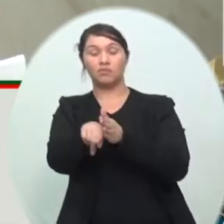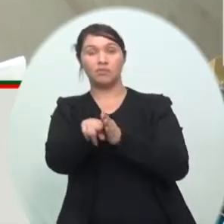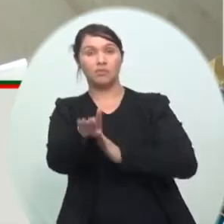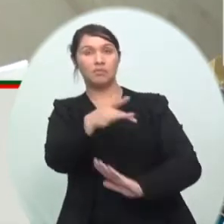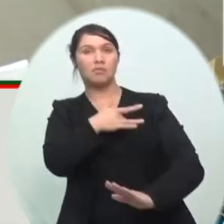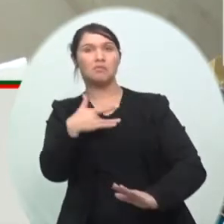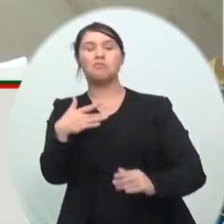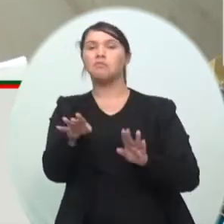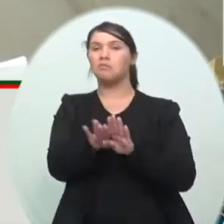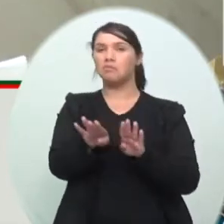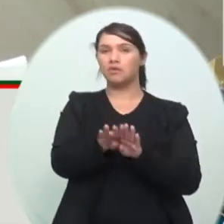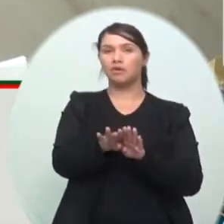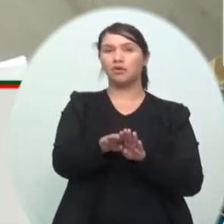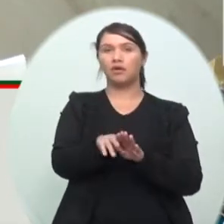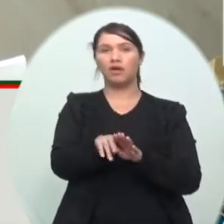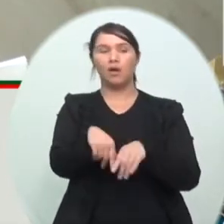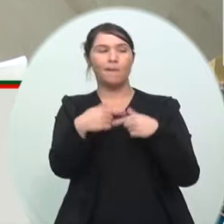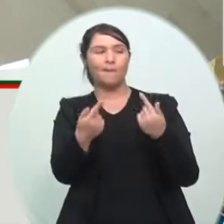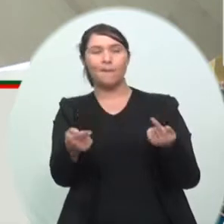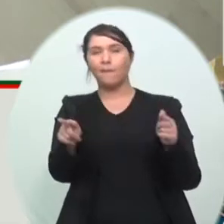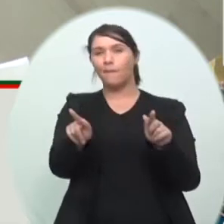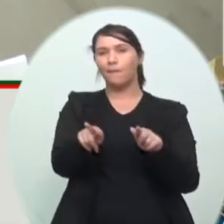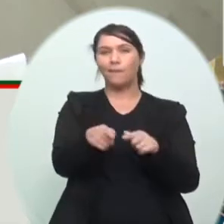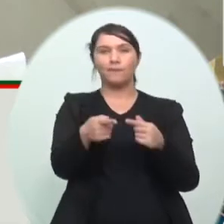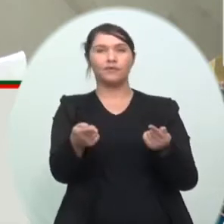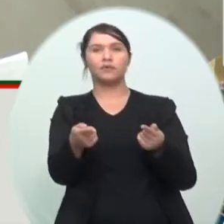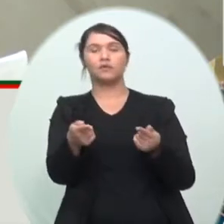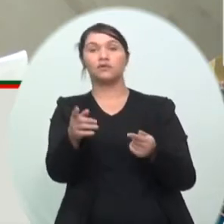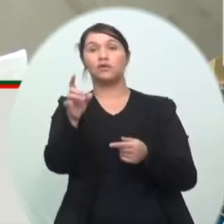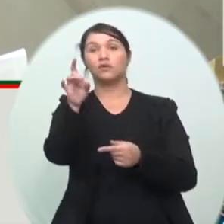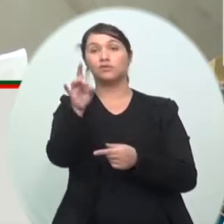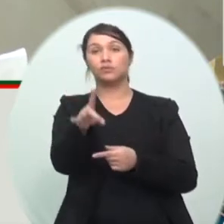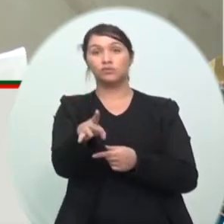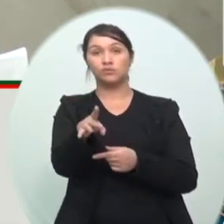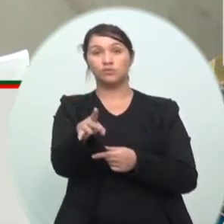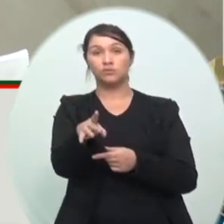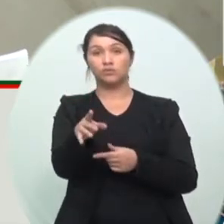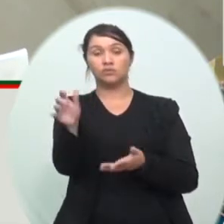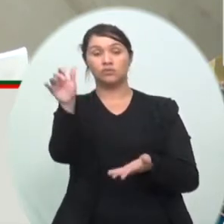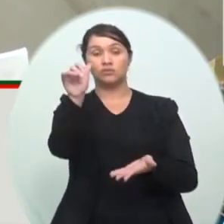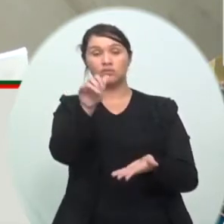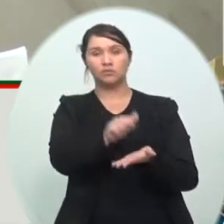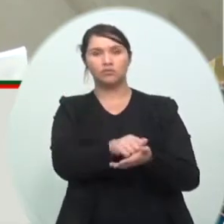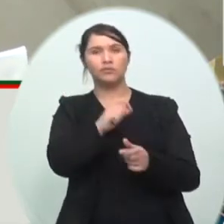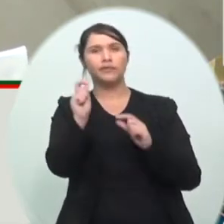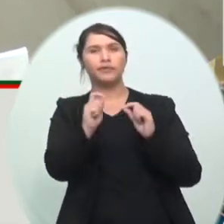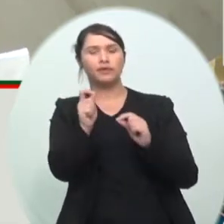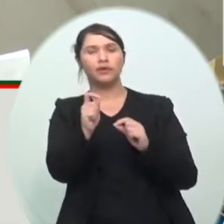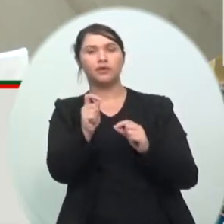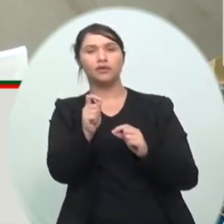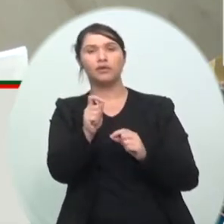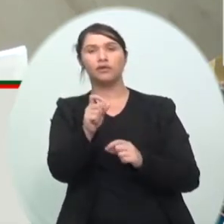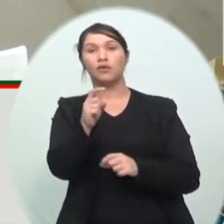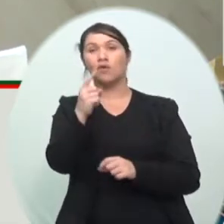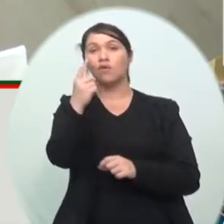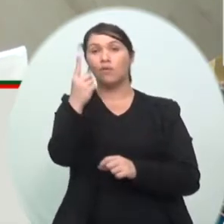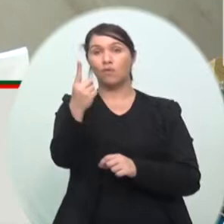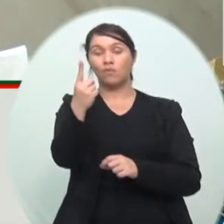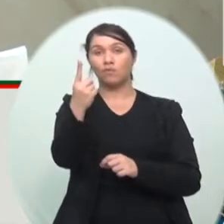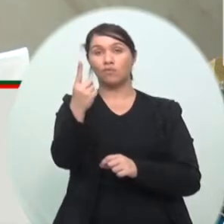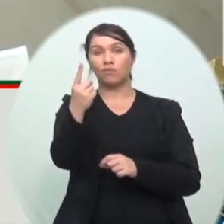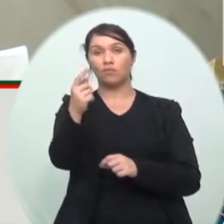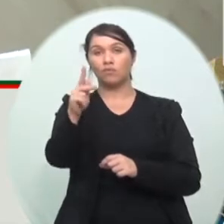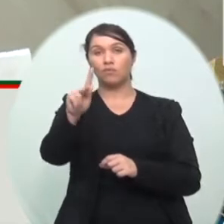laboratoriais. Música e muita animação, cuja inscrição era 1 quilo de alimento, destinado à doação. E realizou